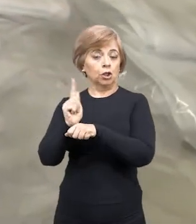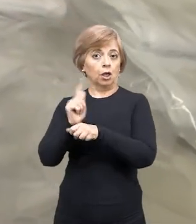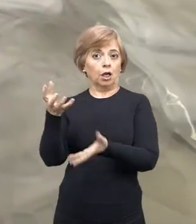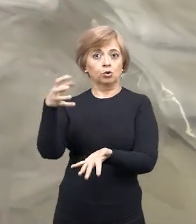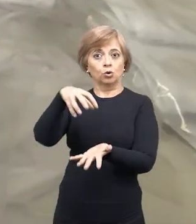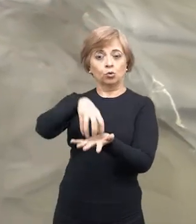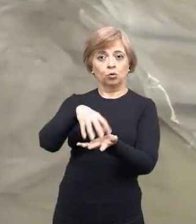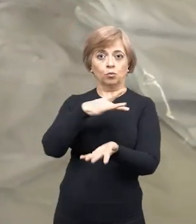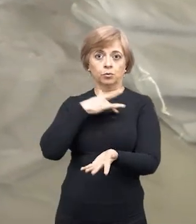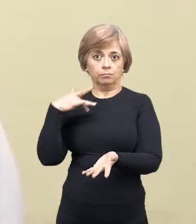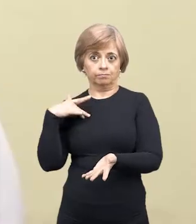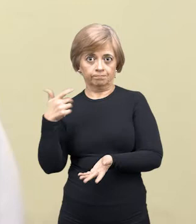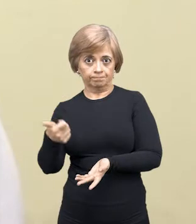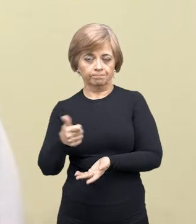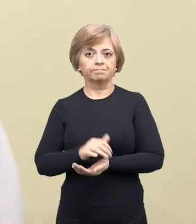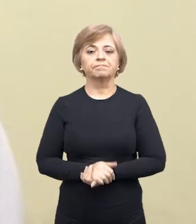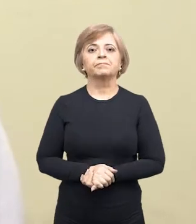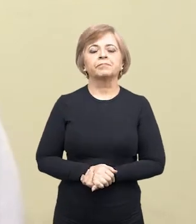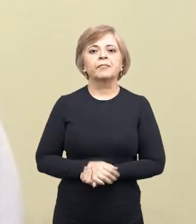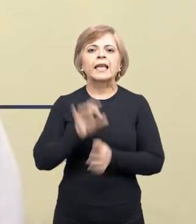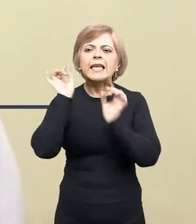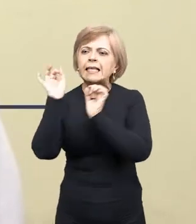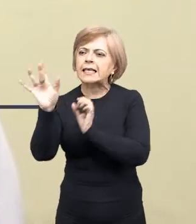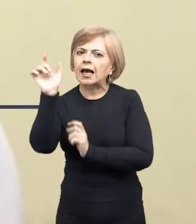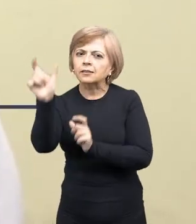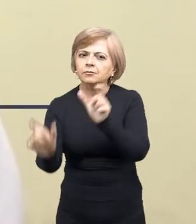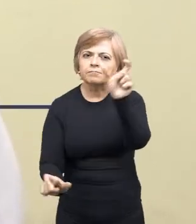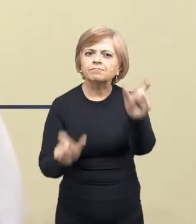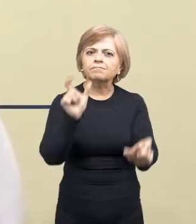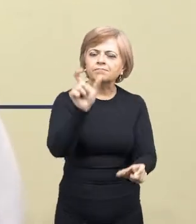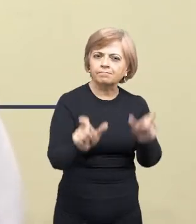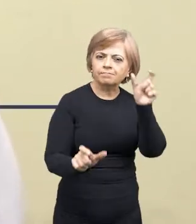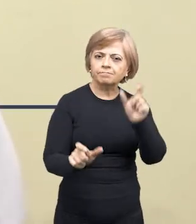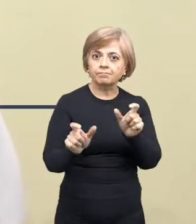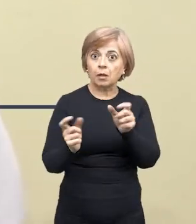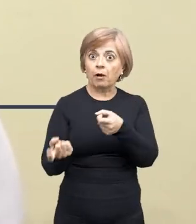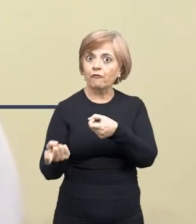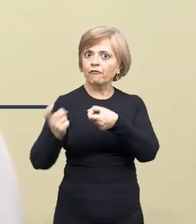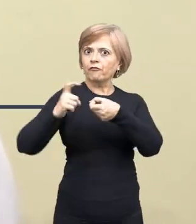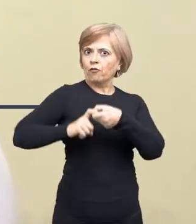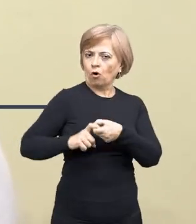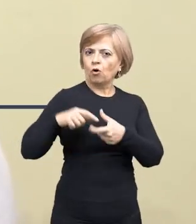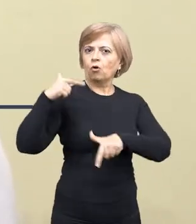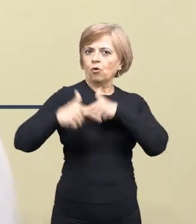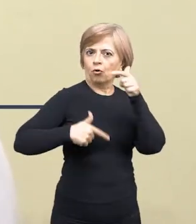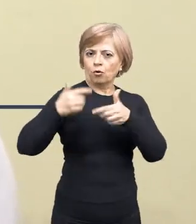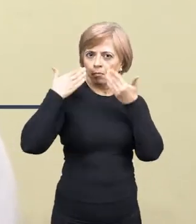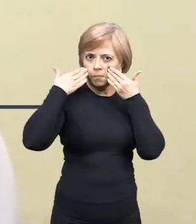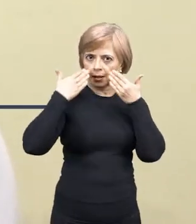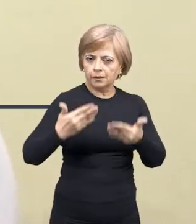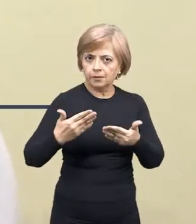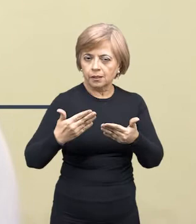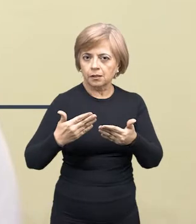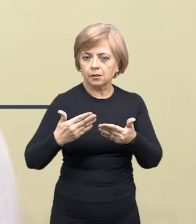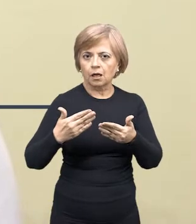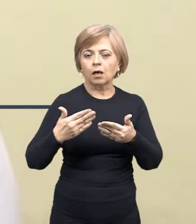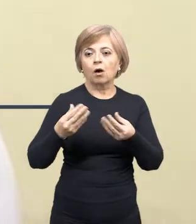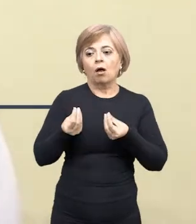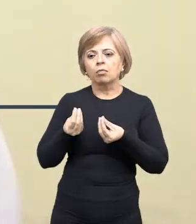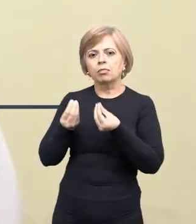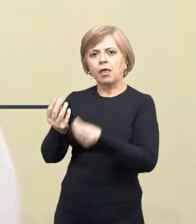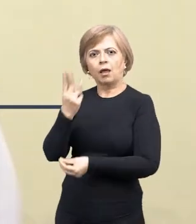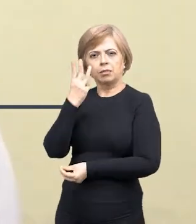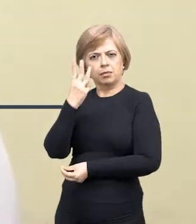do MPRJ. Cada integrante, na ocasião do retorno às atividades presenciais, recebe